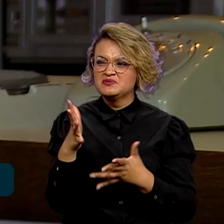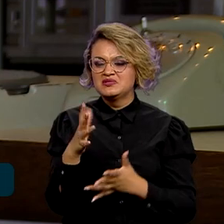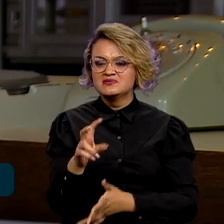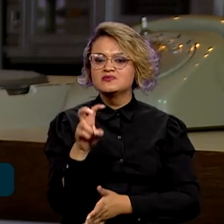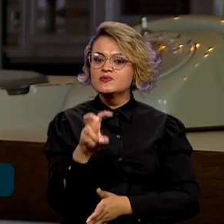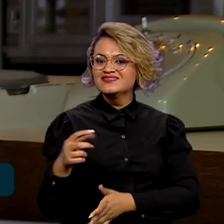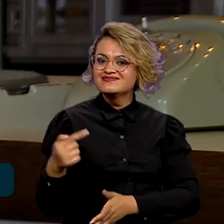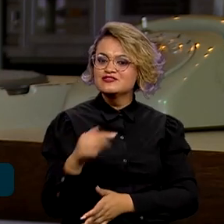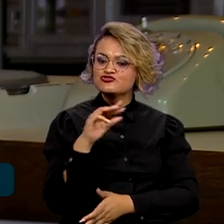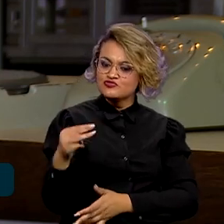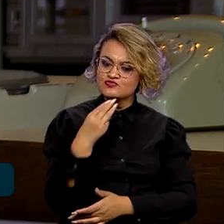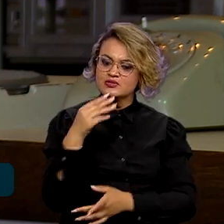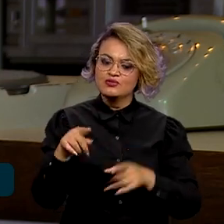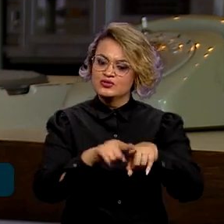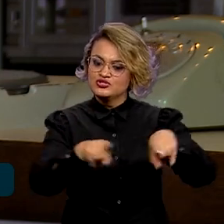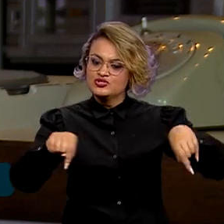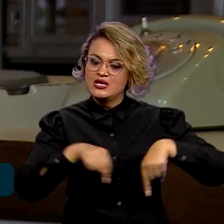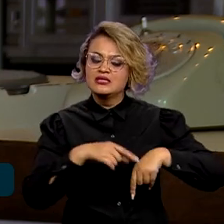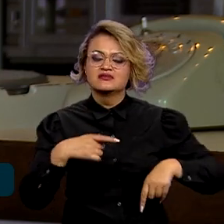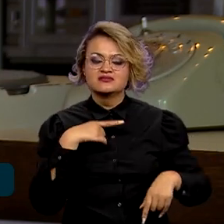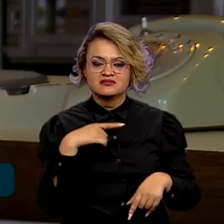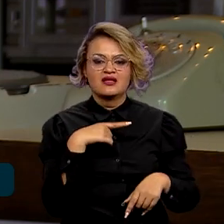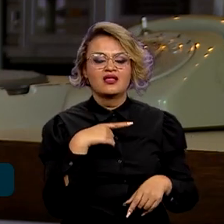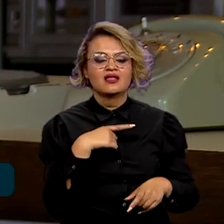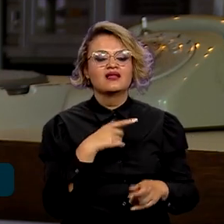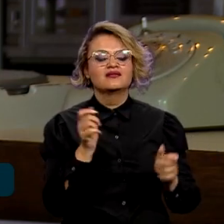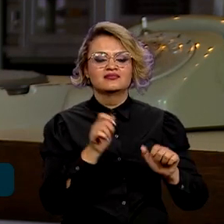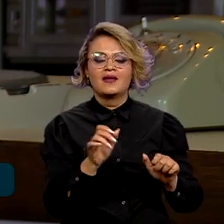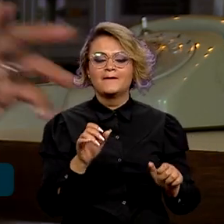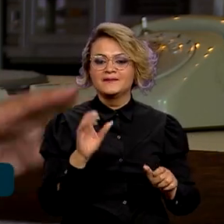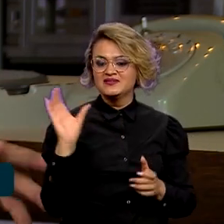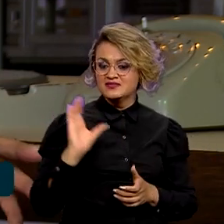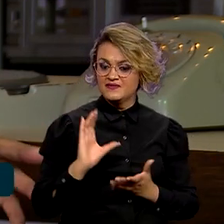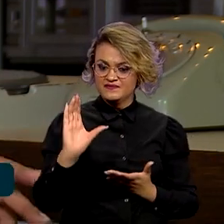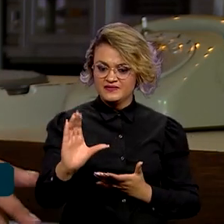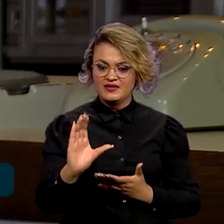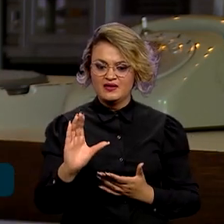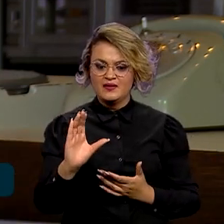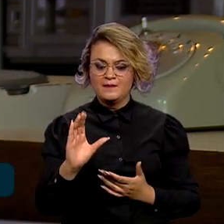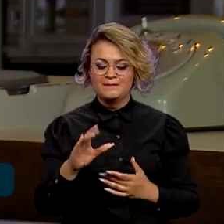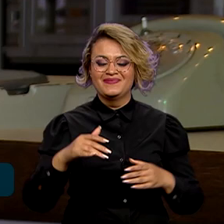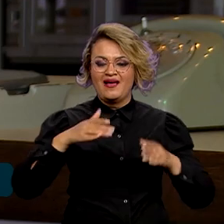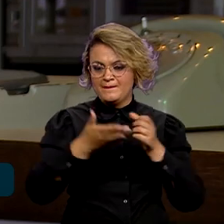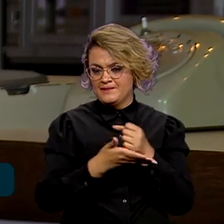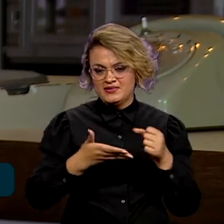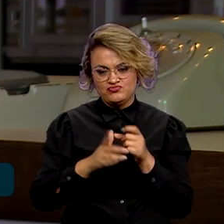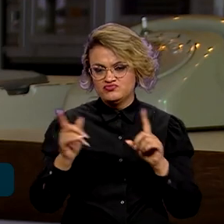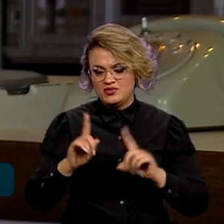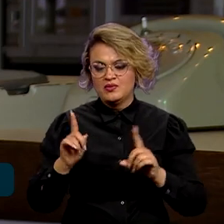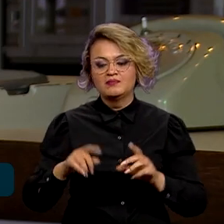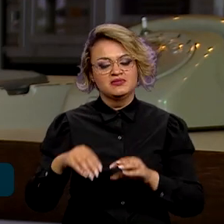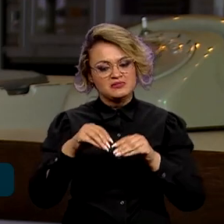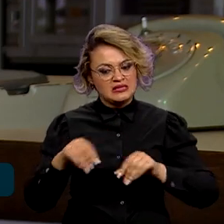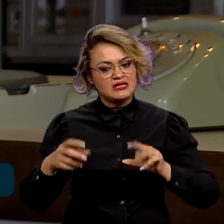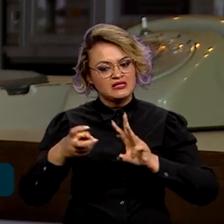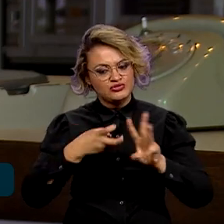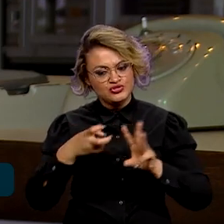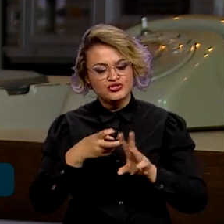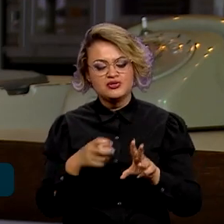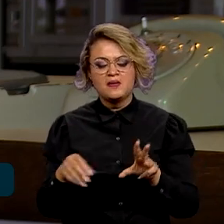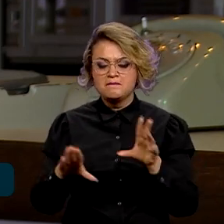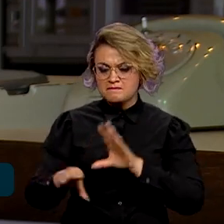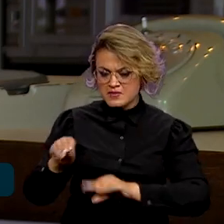57 milhões de hectares, e que precisam ser destinadas não mais para corte raso, mas para terras indígenas,